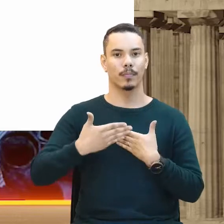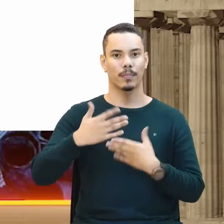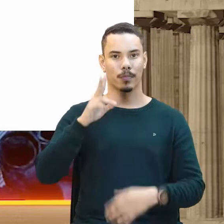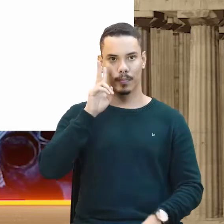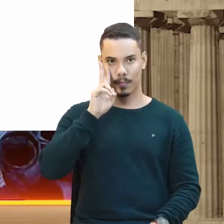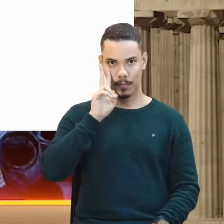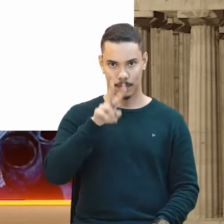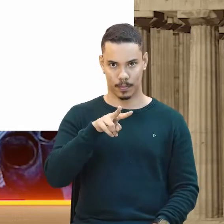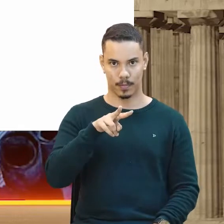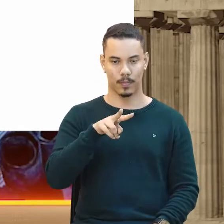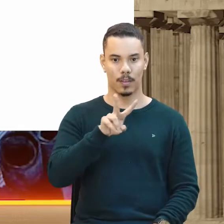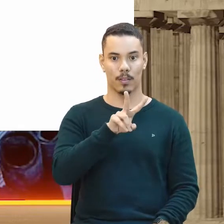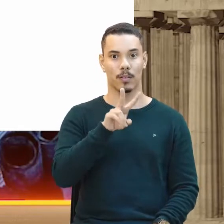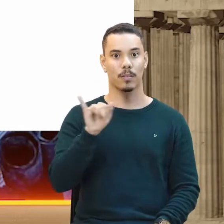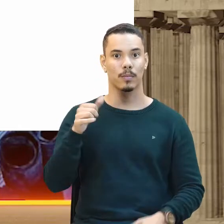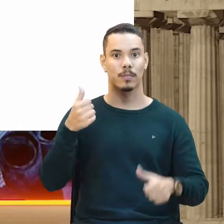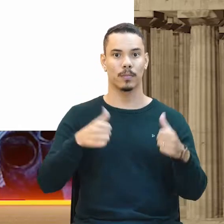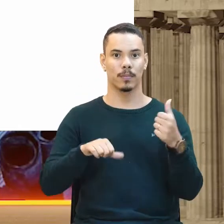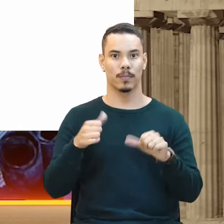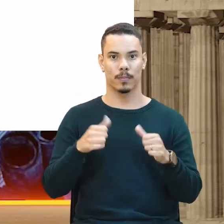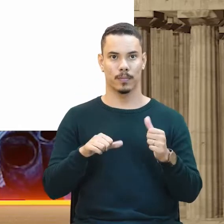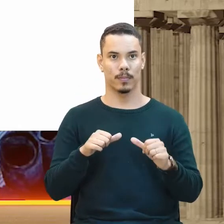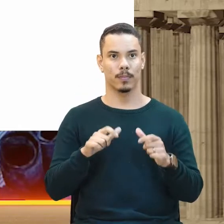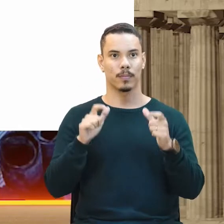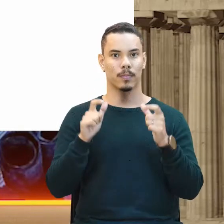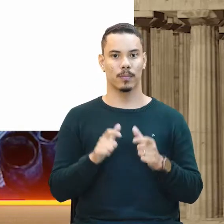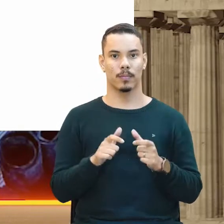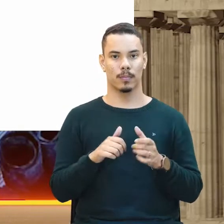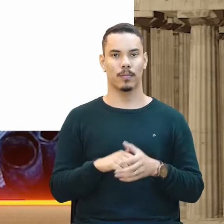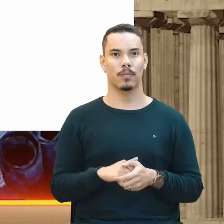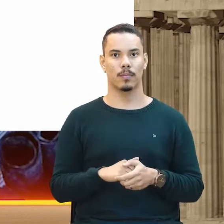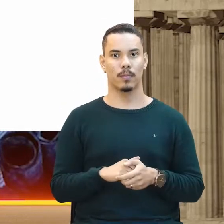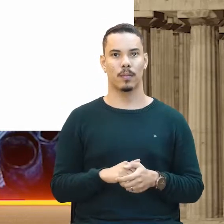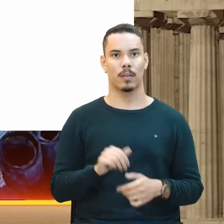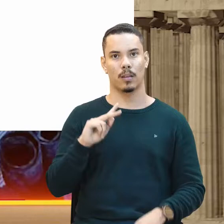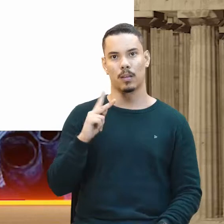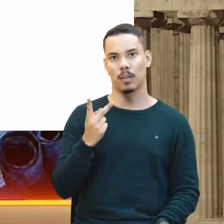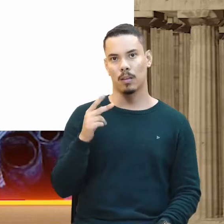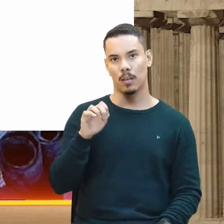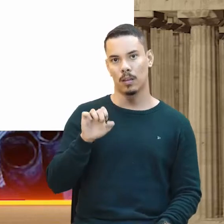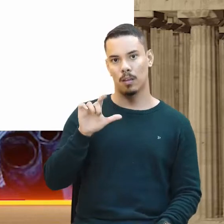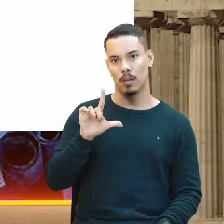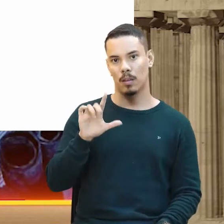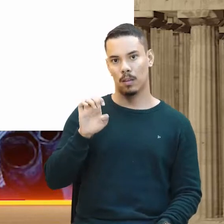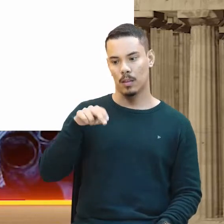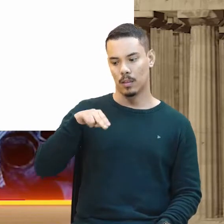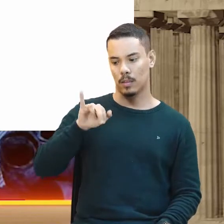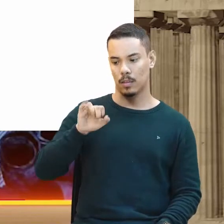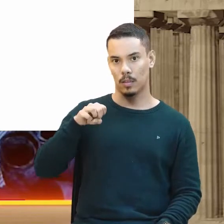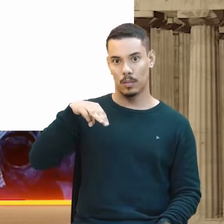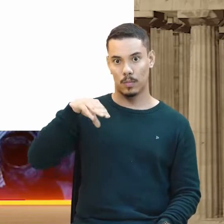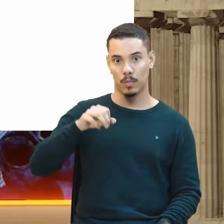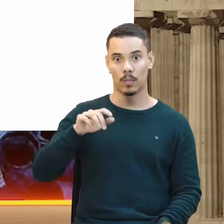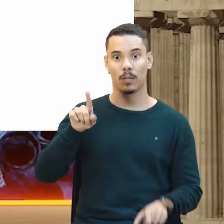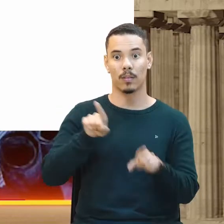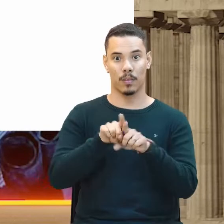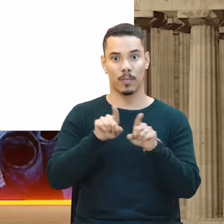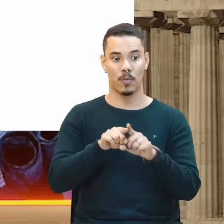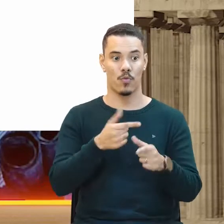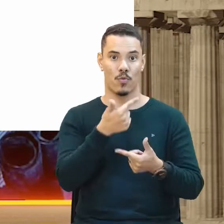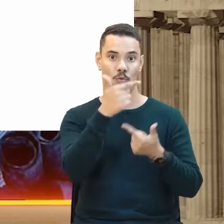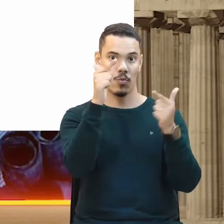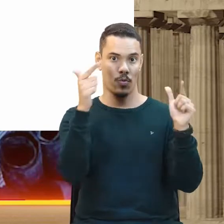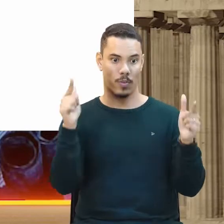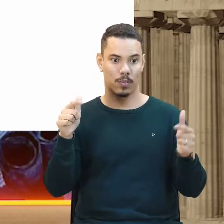que a gente vai ali para o helenismo e outras correntes filosóficas que surgem ali, que